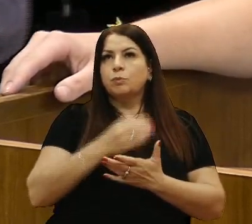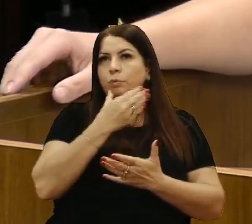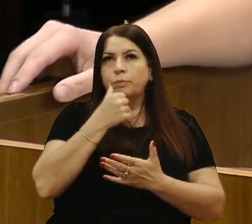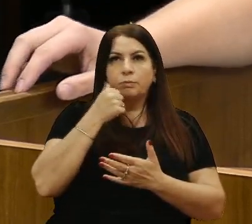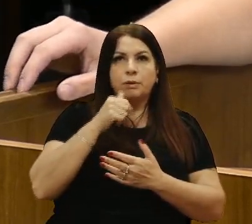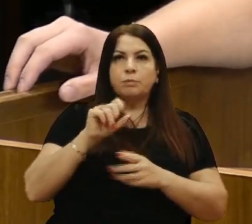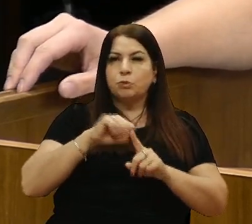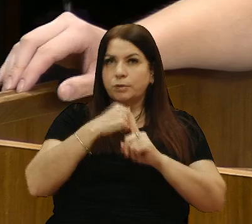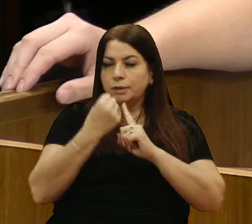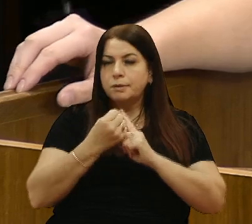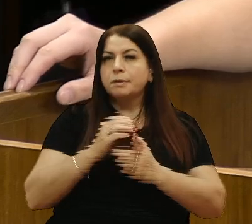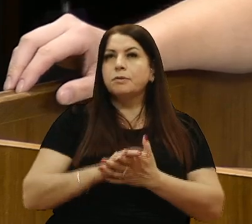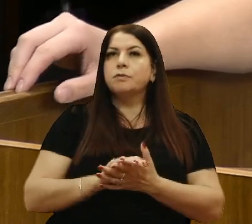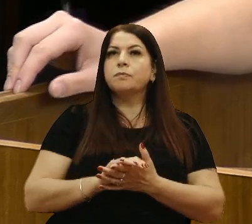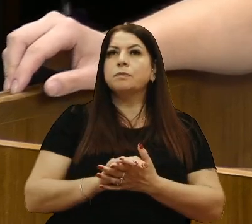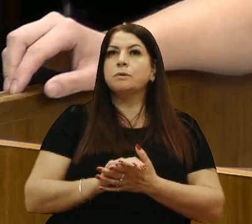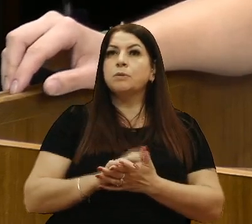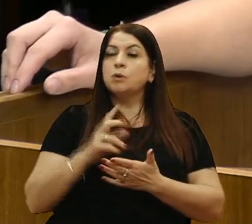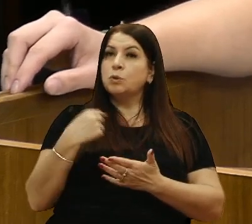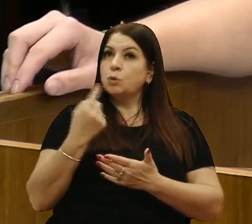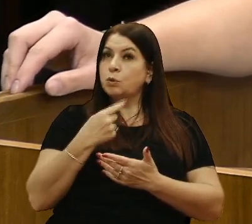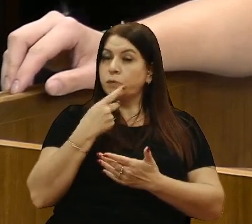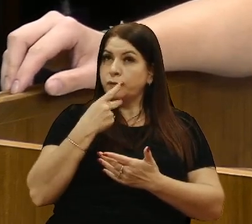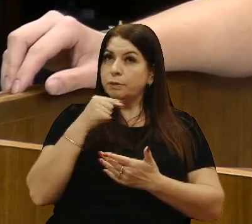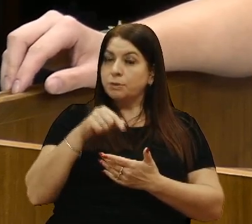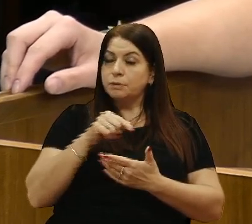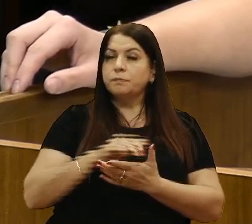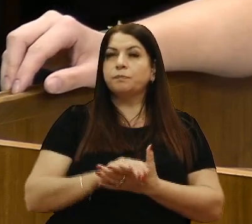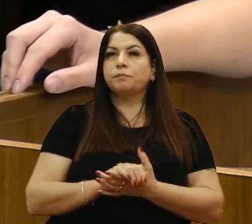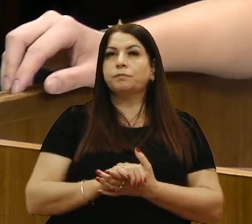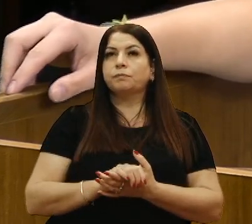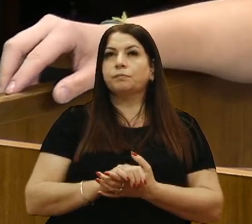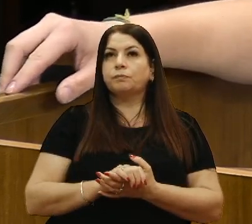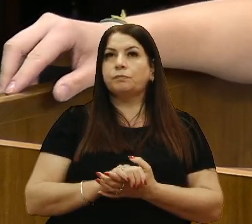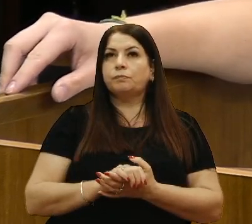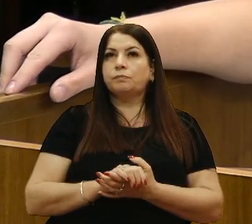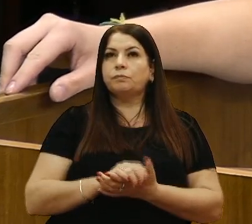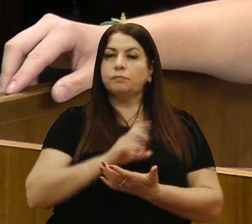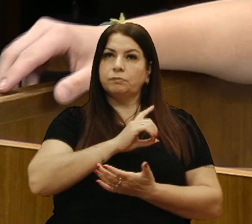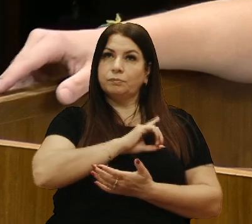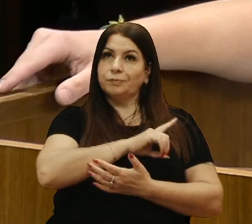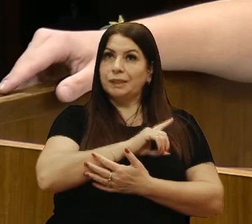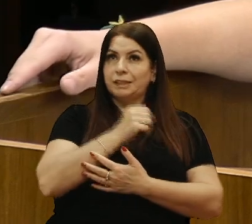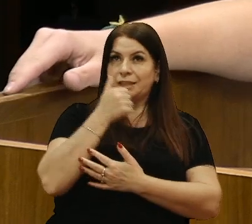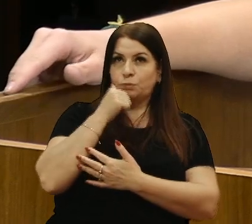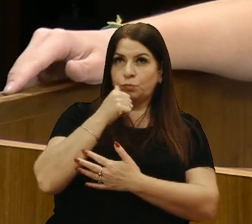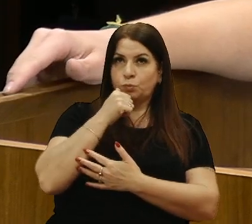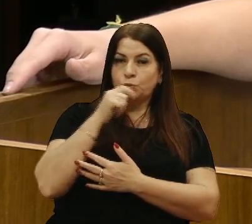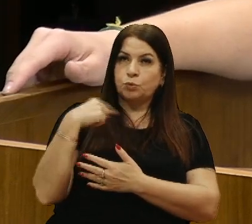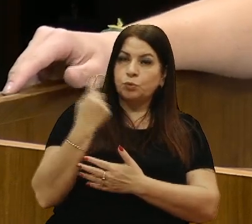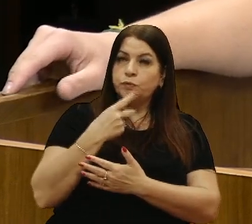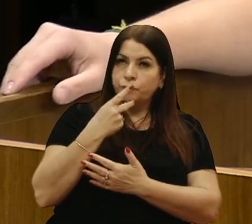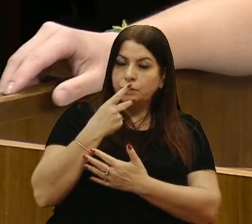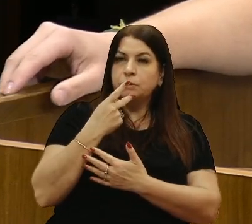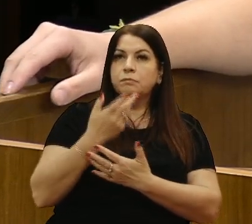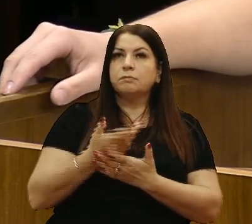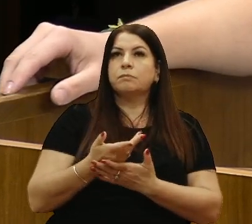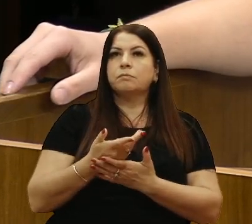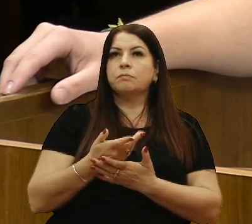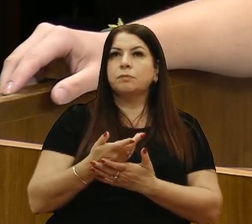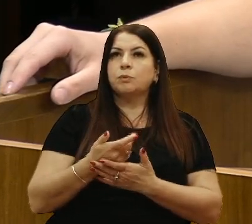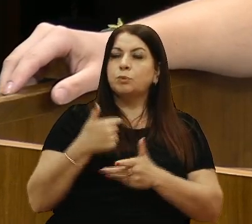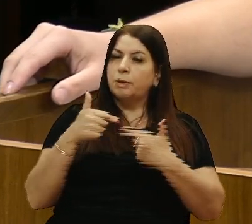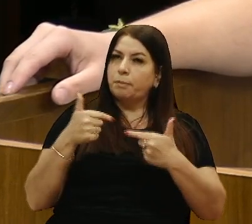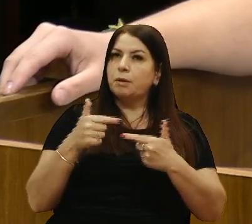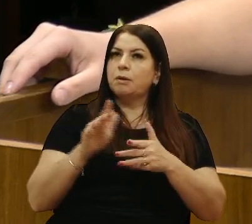toda a sociedade. Porque quando nós falamos de Delegacia da Mulher, nós falamos de um serviço,